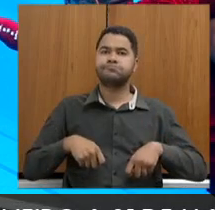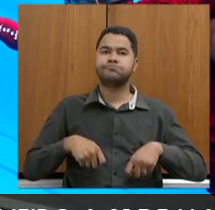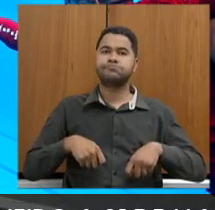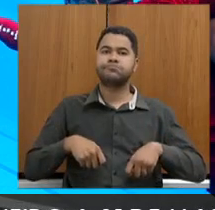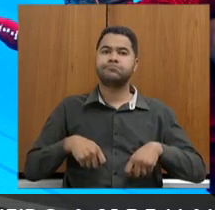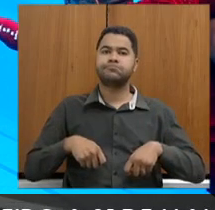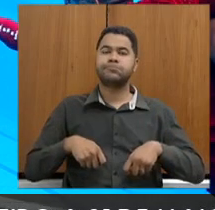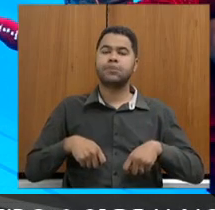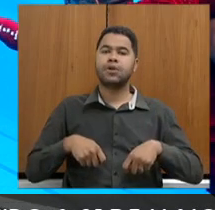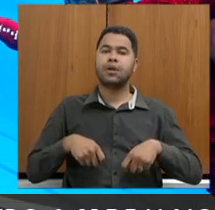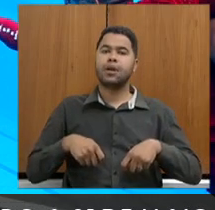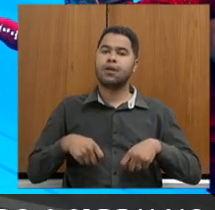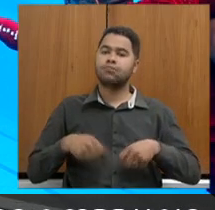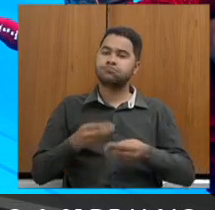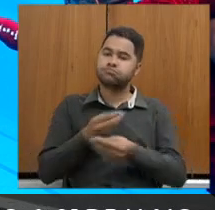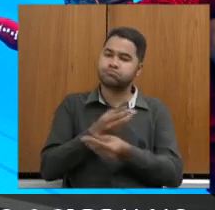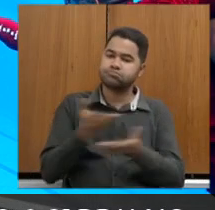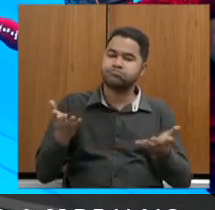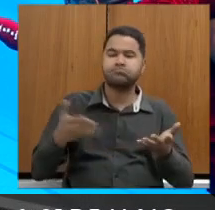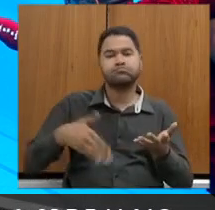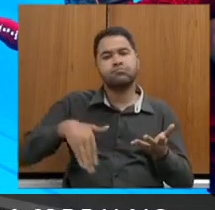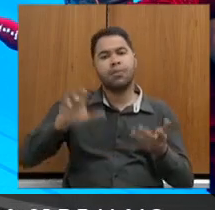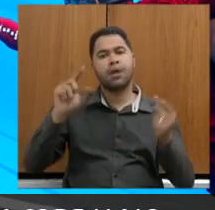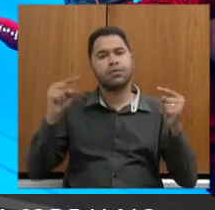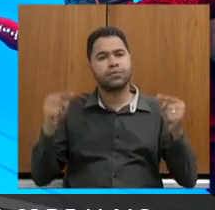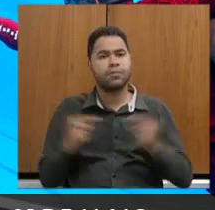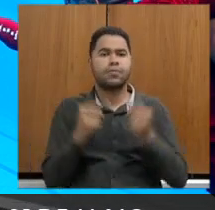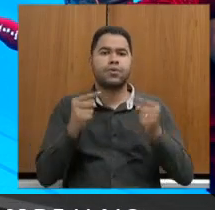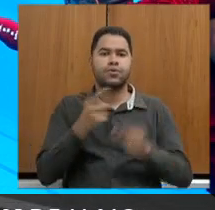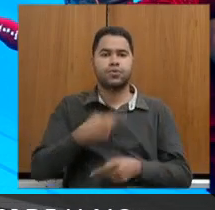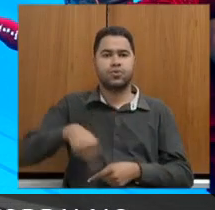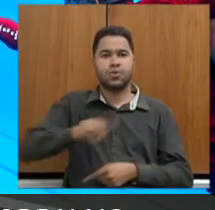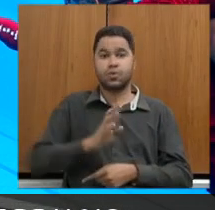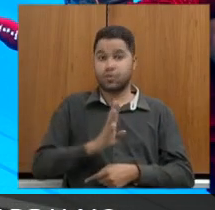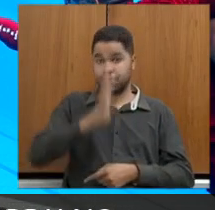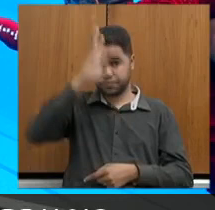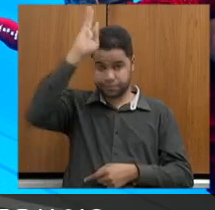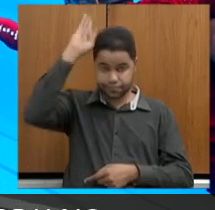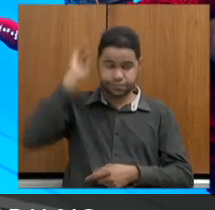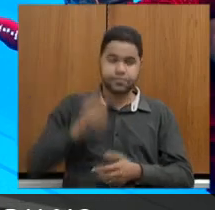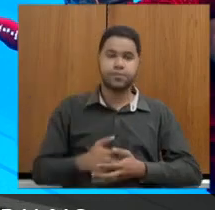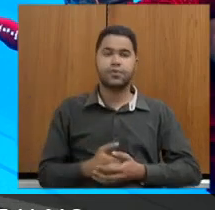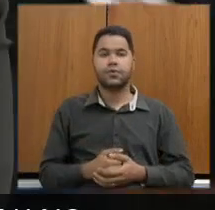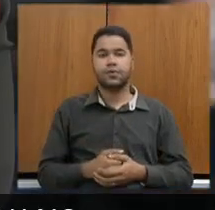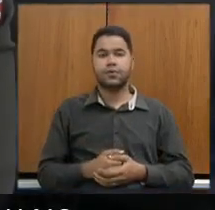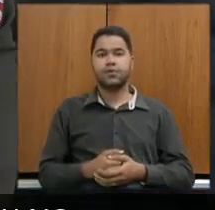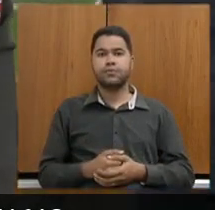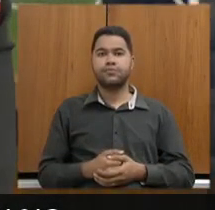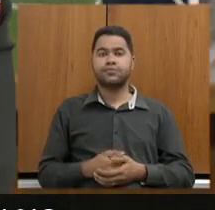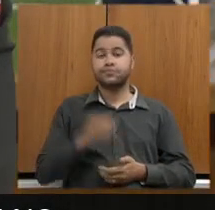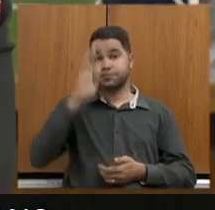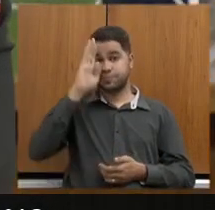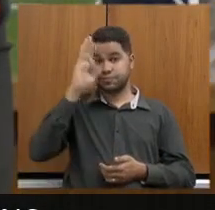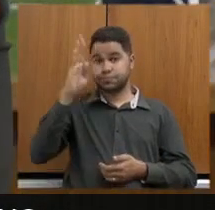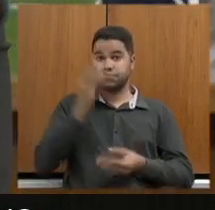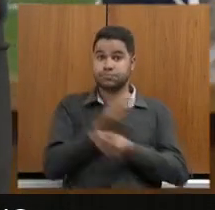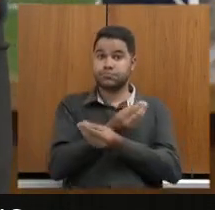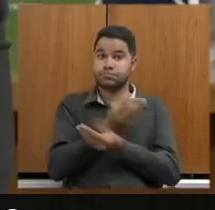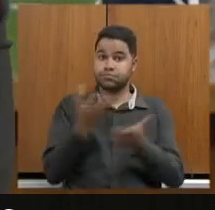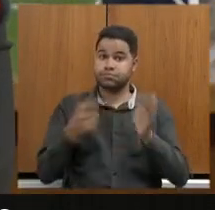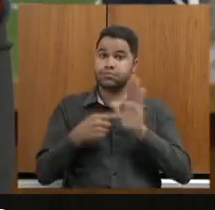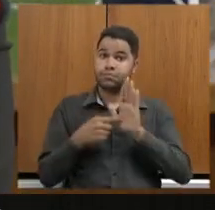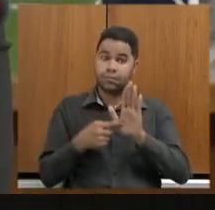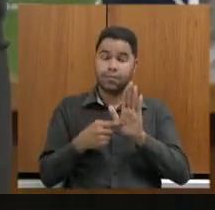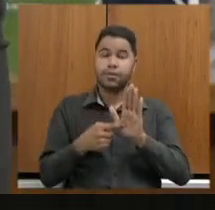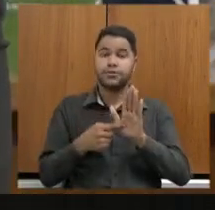de capacitação mais adequada para o nosso bombeiro é o destaque que eu trago